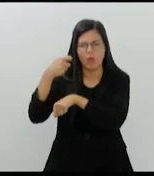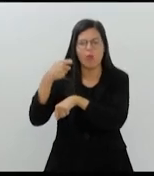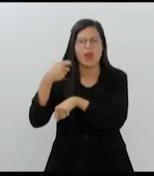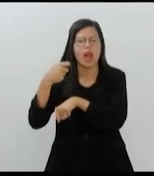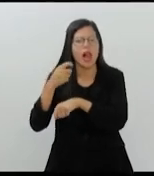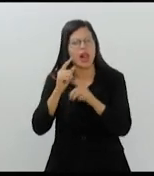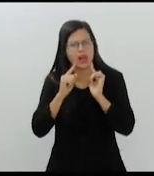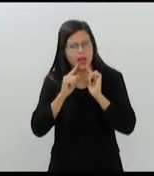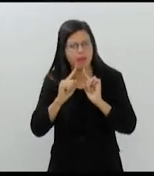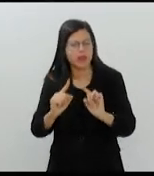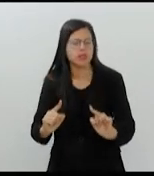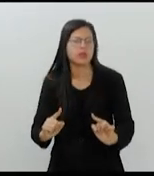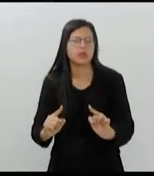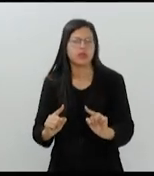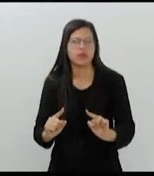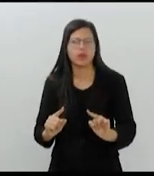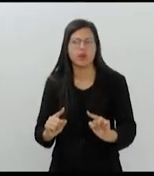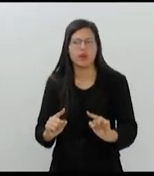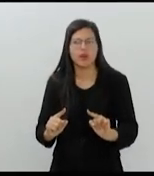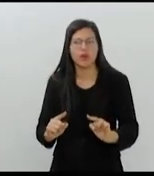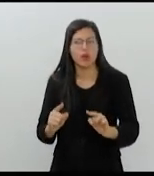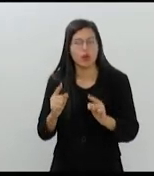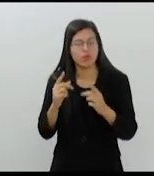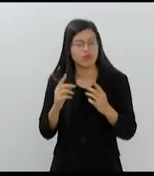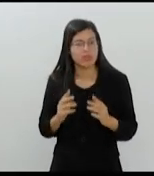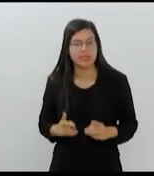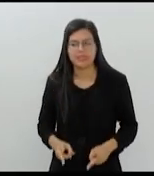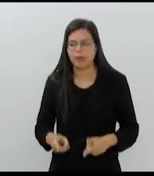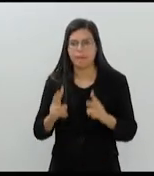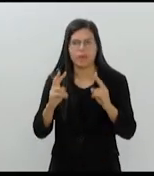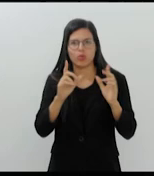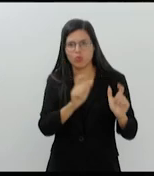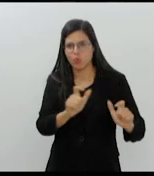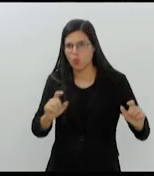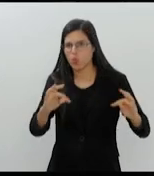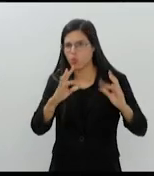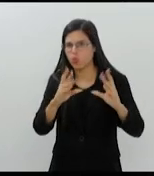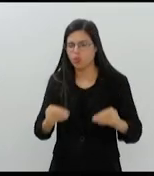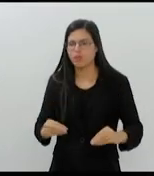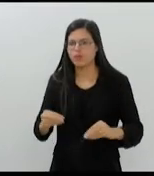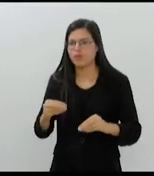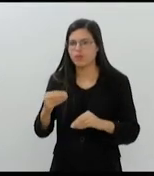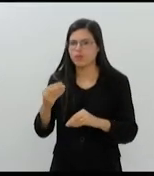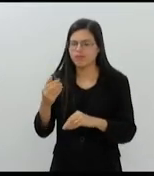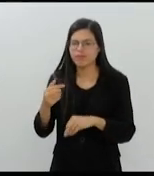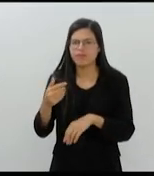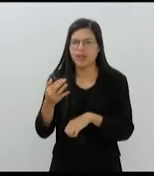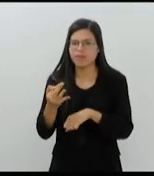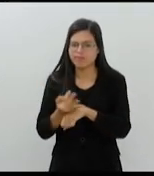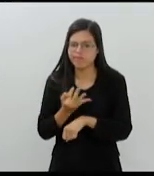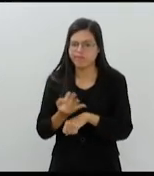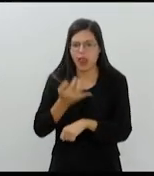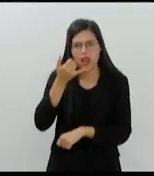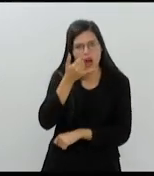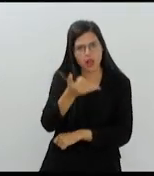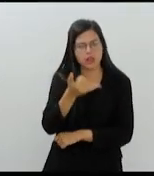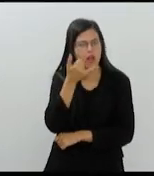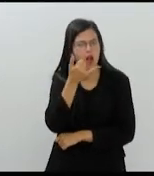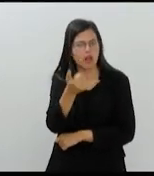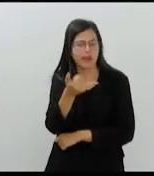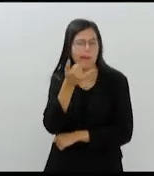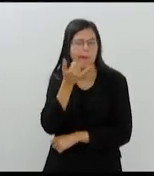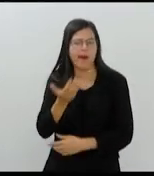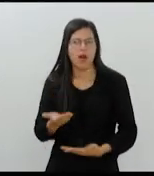reclamando. Perturba todo mundo para dar empréstimo consignado e